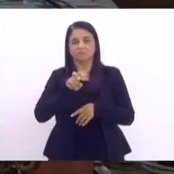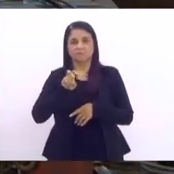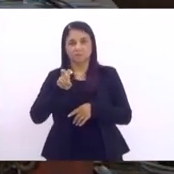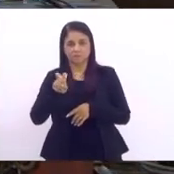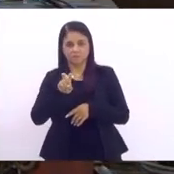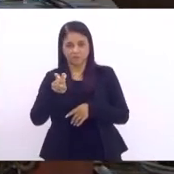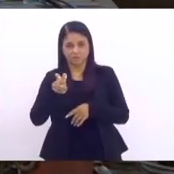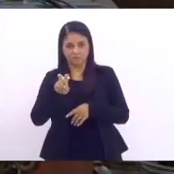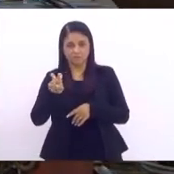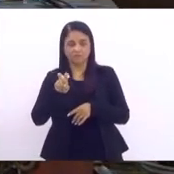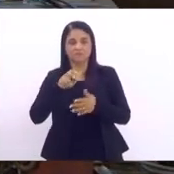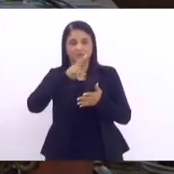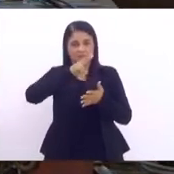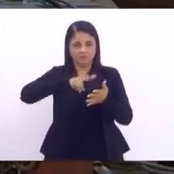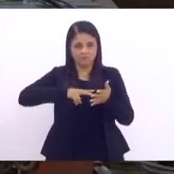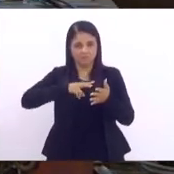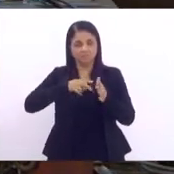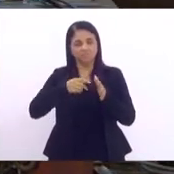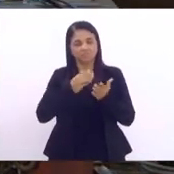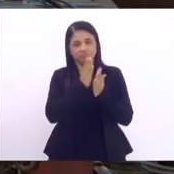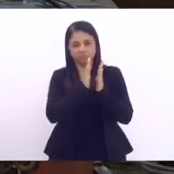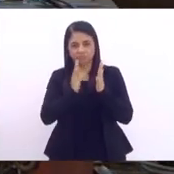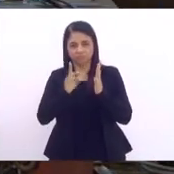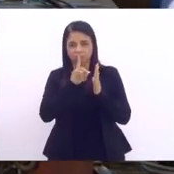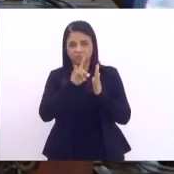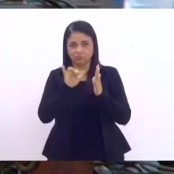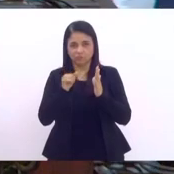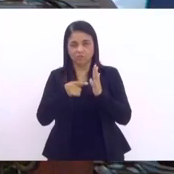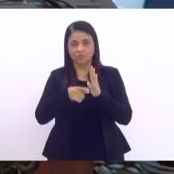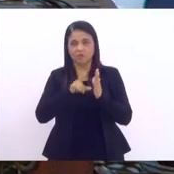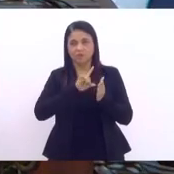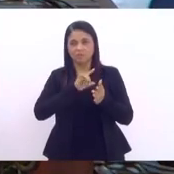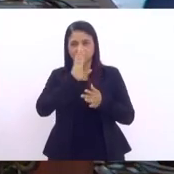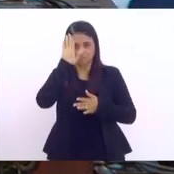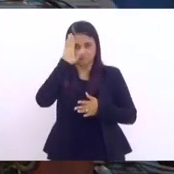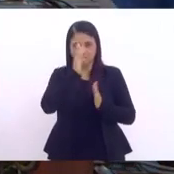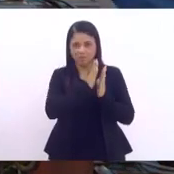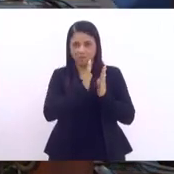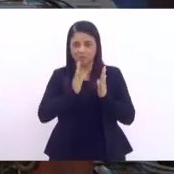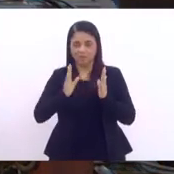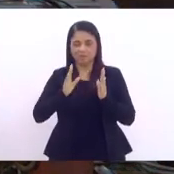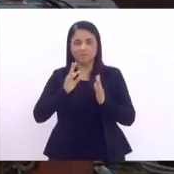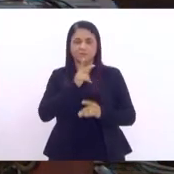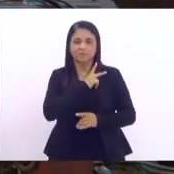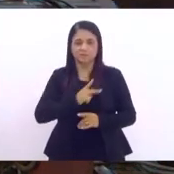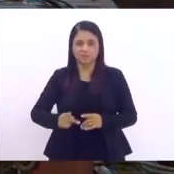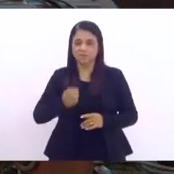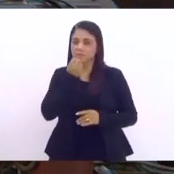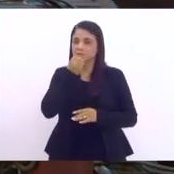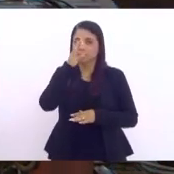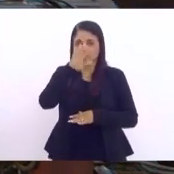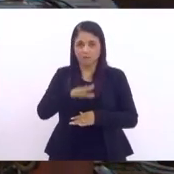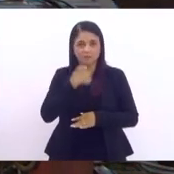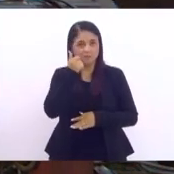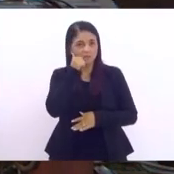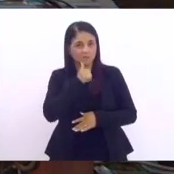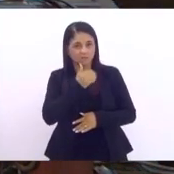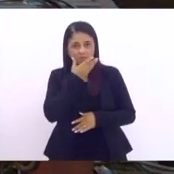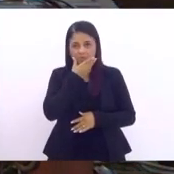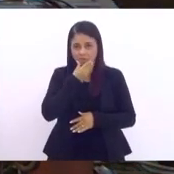dia. Antes, porém... Questão de ordem, presidente. Boa tarde, senhoras e senhores deputados presentes, os que ainda estão para